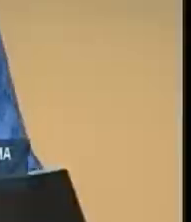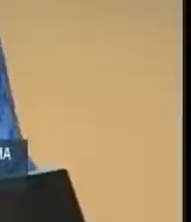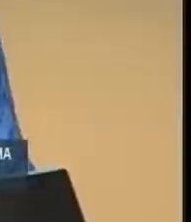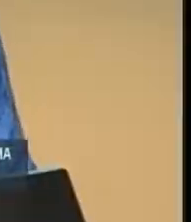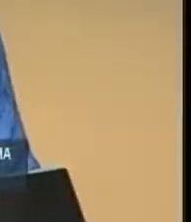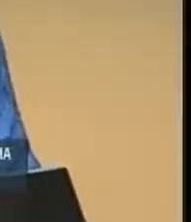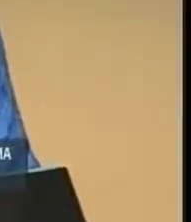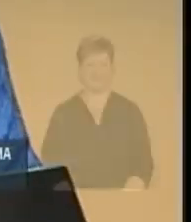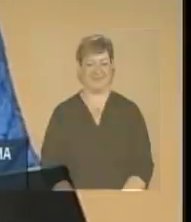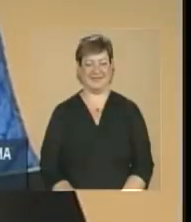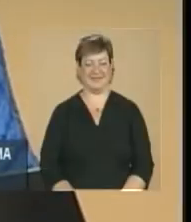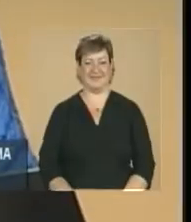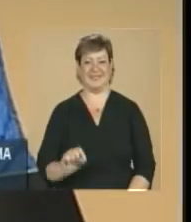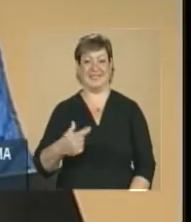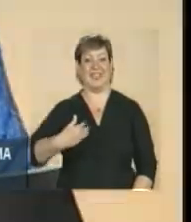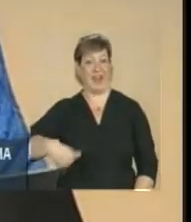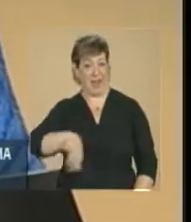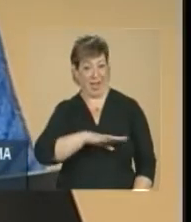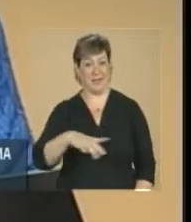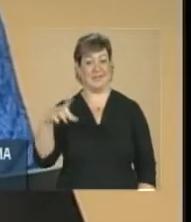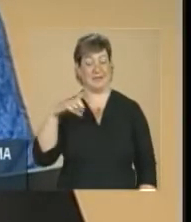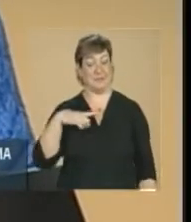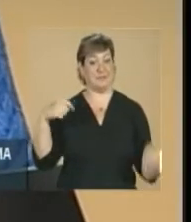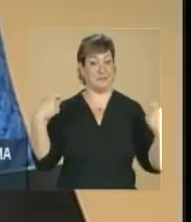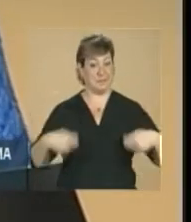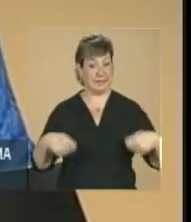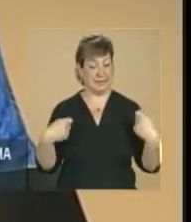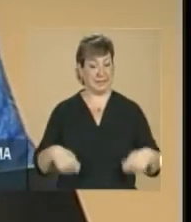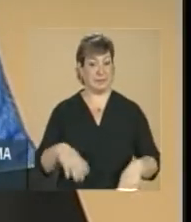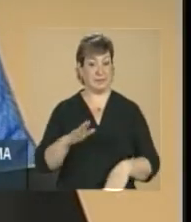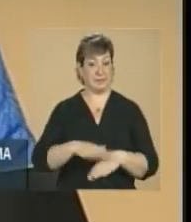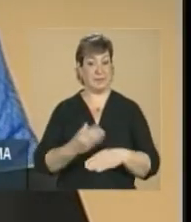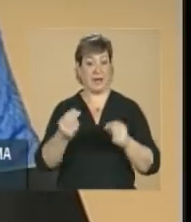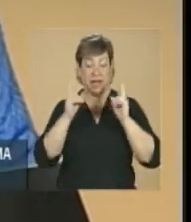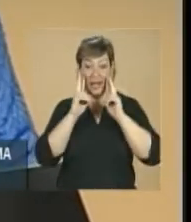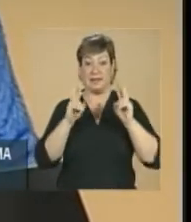Nós temos de estar sempre atentos